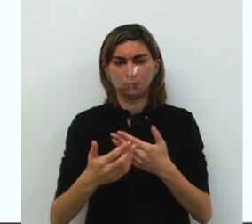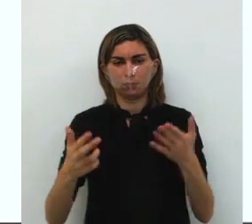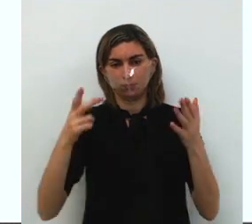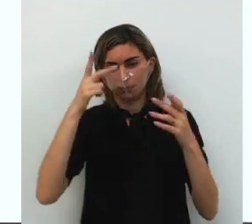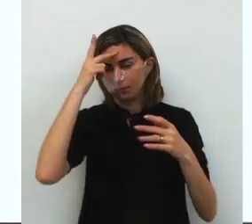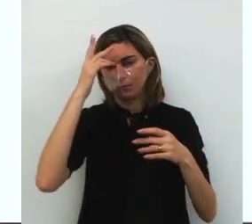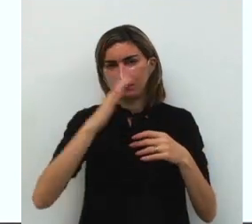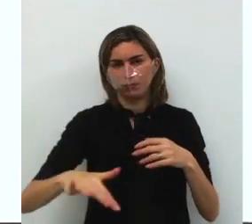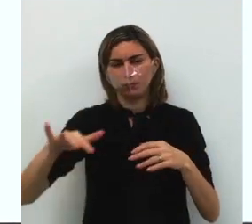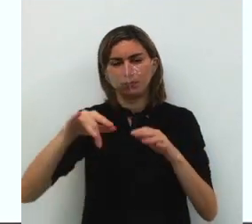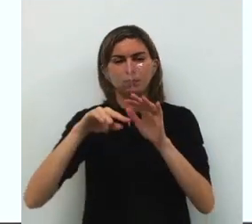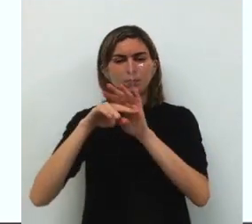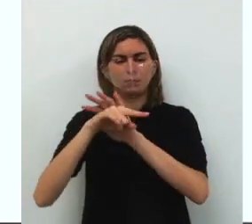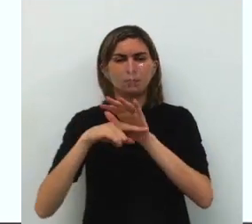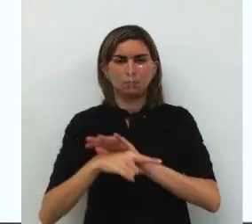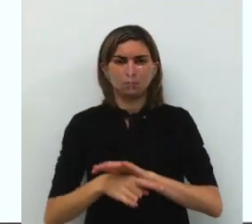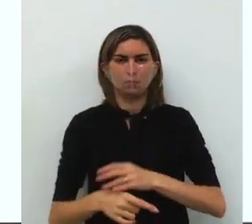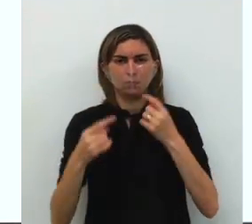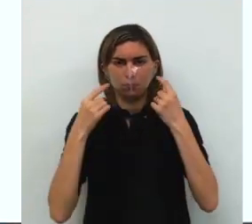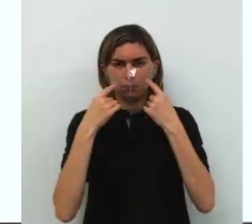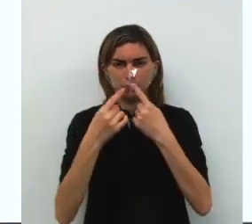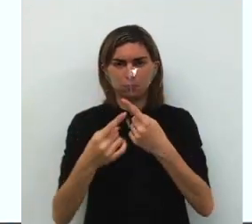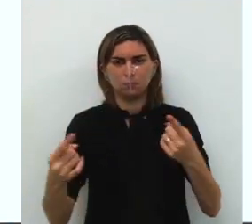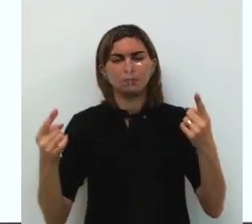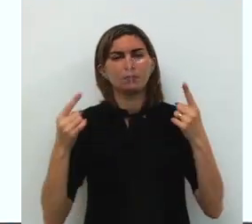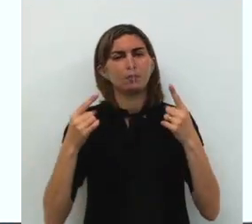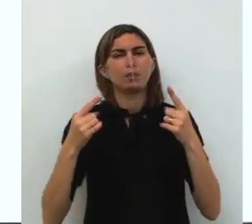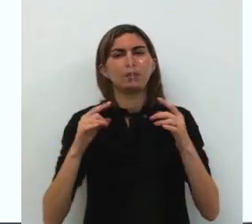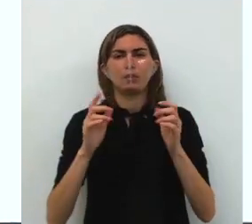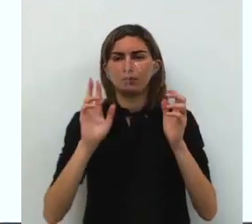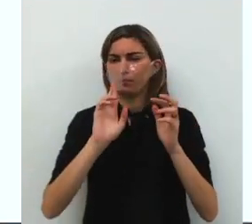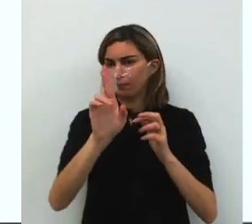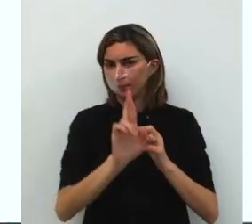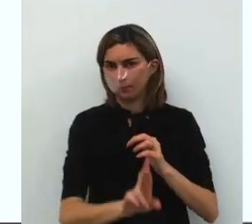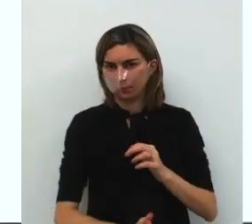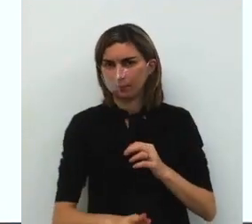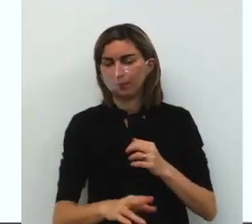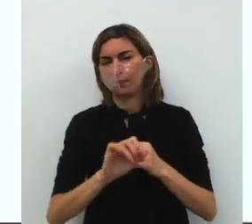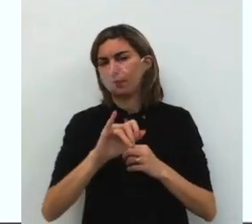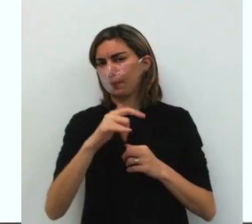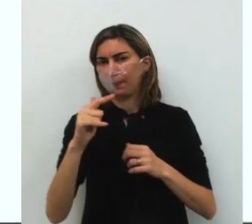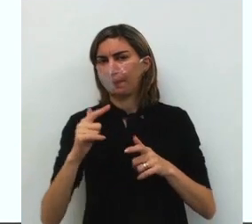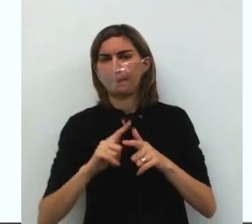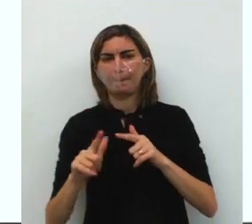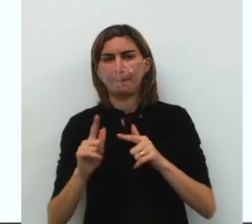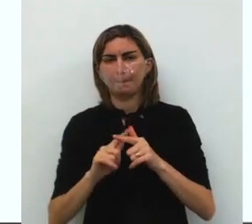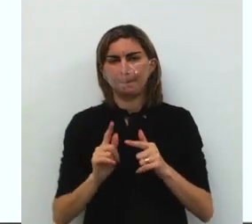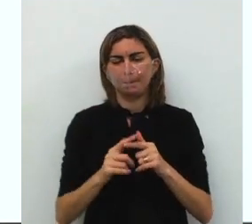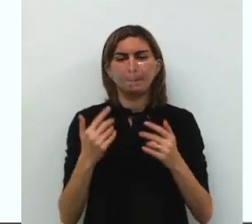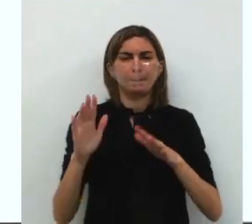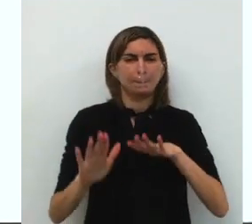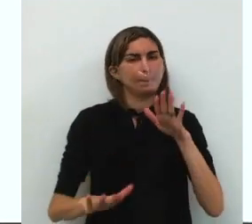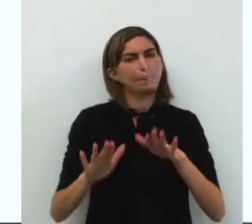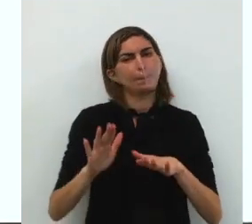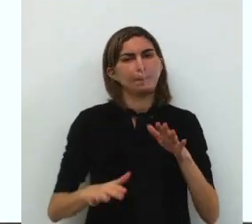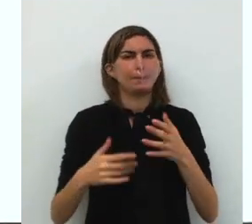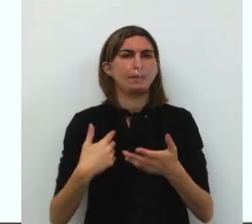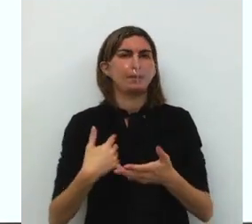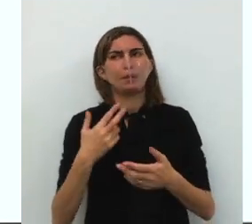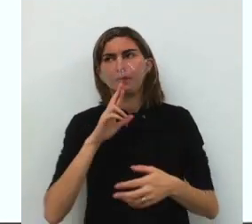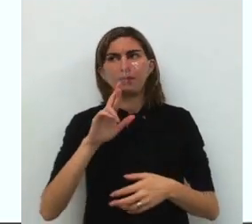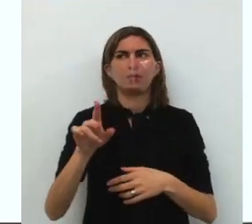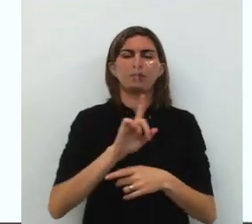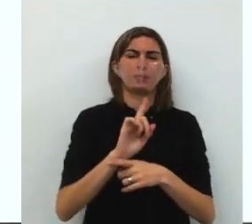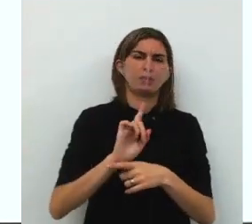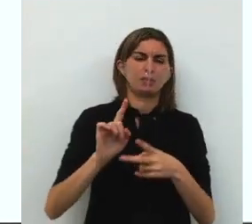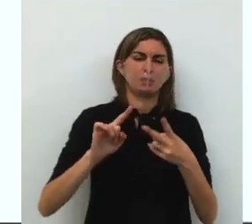E essa pessoa vai analisar essas perguntas e ver se ela está disposta a responder, se não vai ter nenhum problema. Às vezes pode até vetar, não, eu